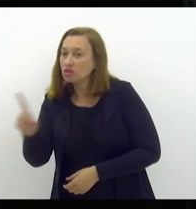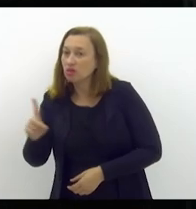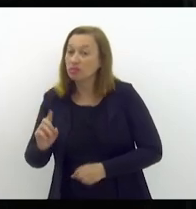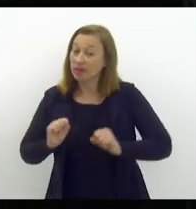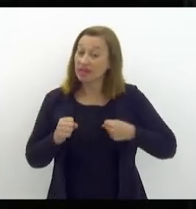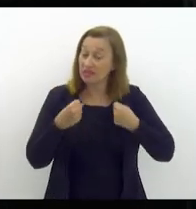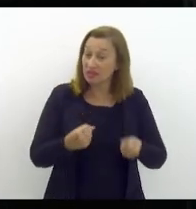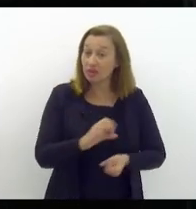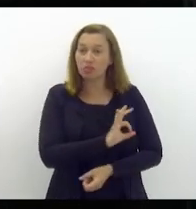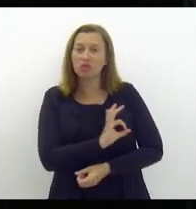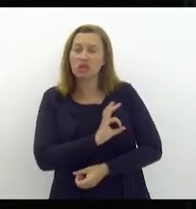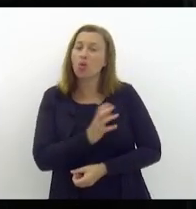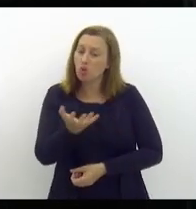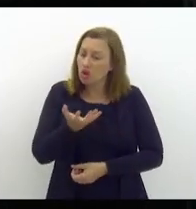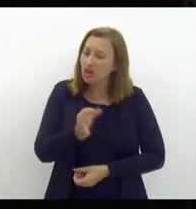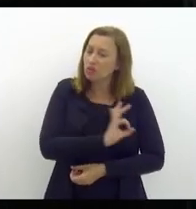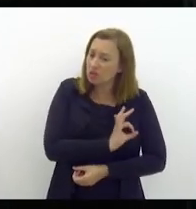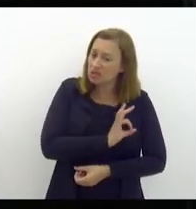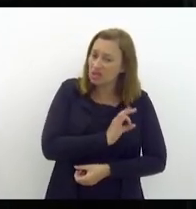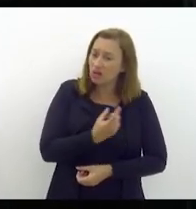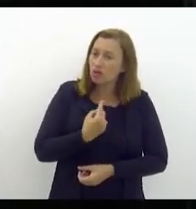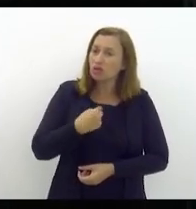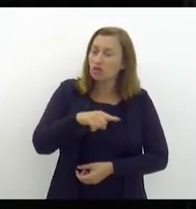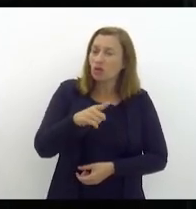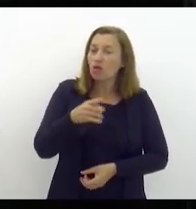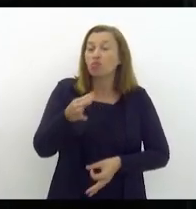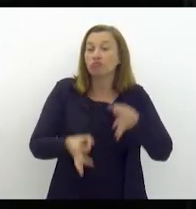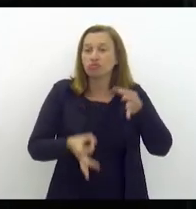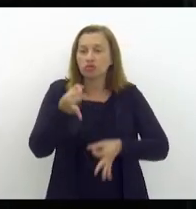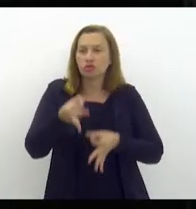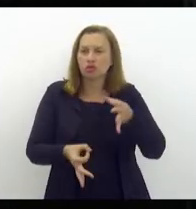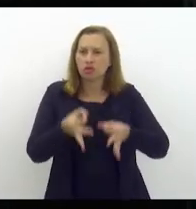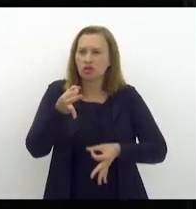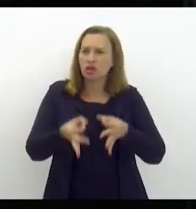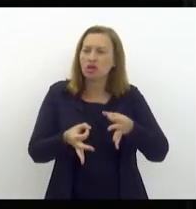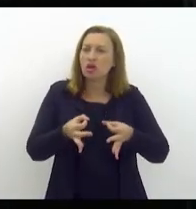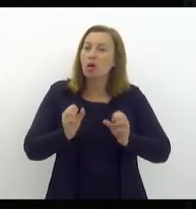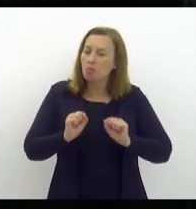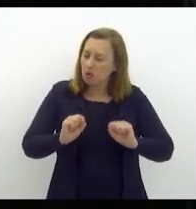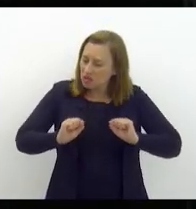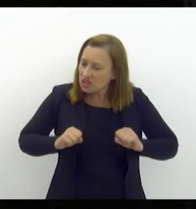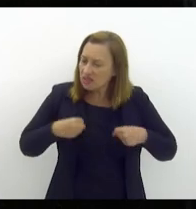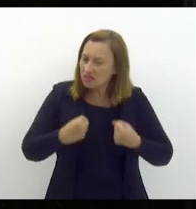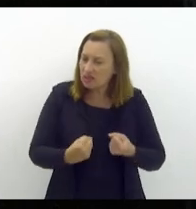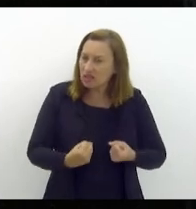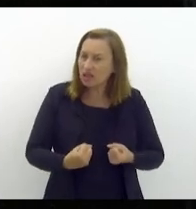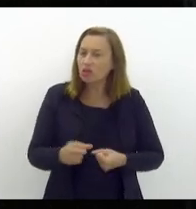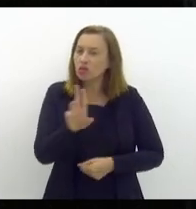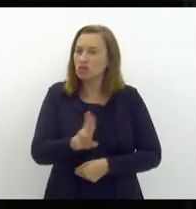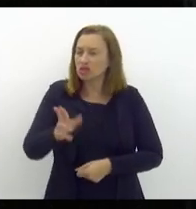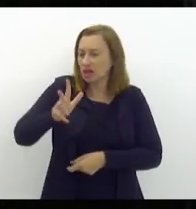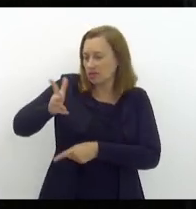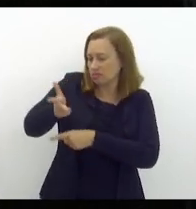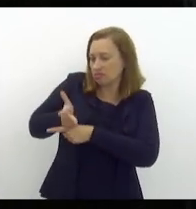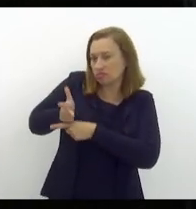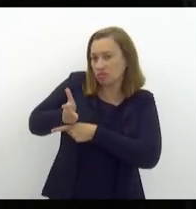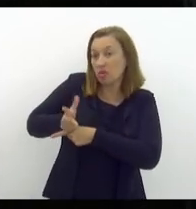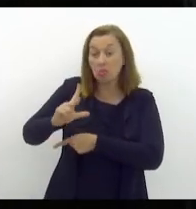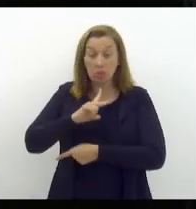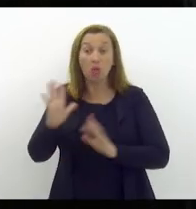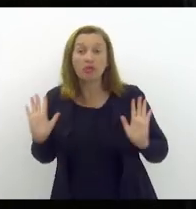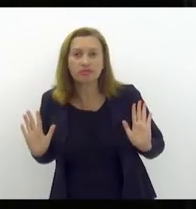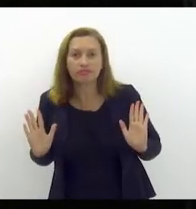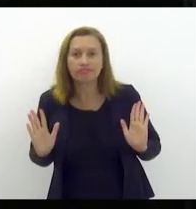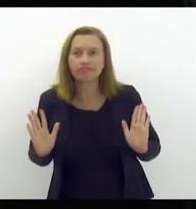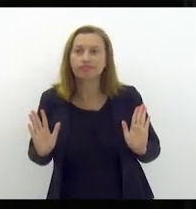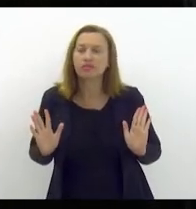o policial, eu quero que esse policial, quando for para um tribunal, ele possa se defender usando inclusive a própria câmara que estava ali filmando. Ou